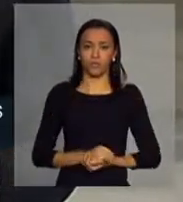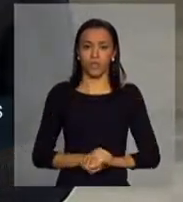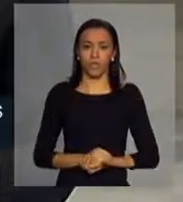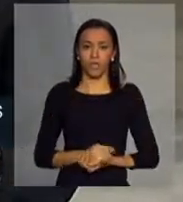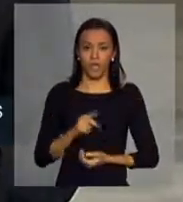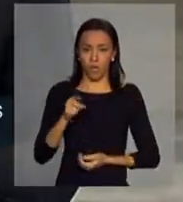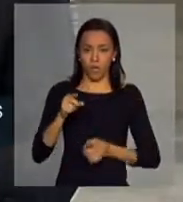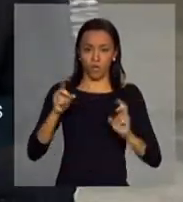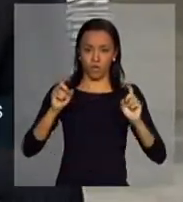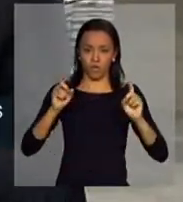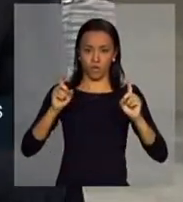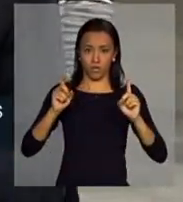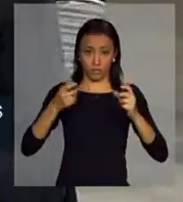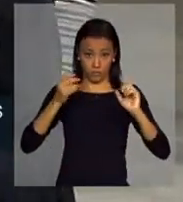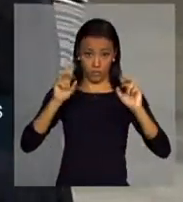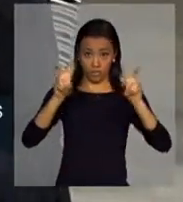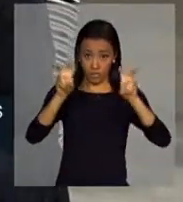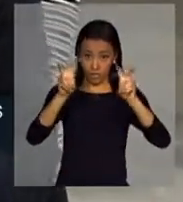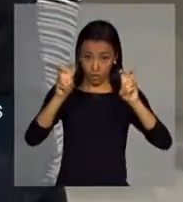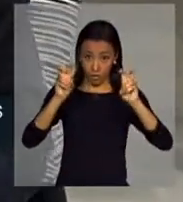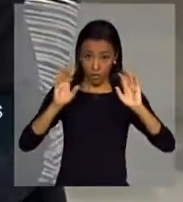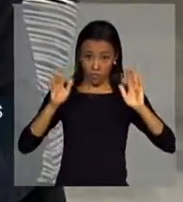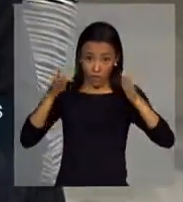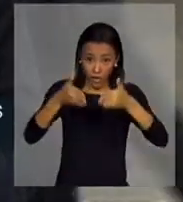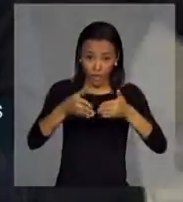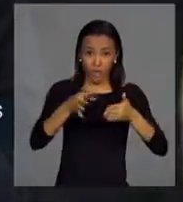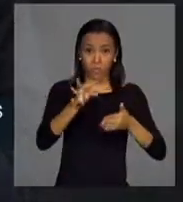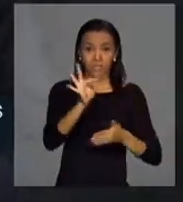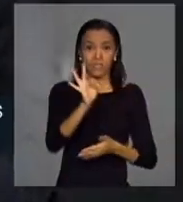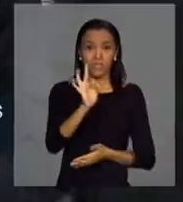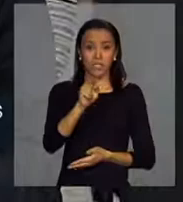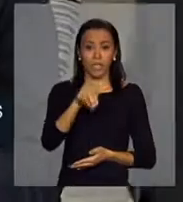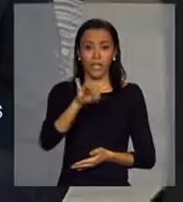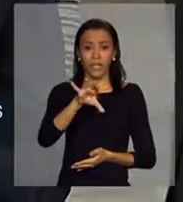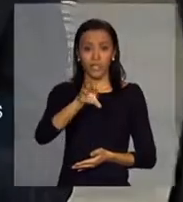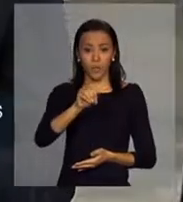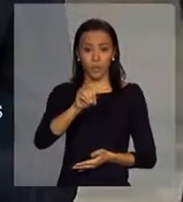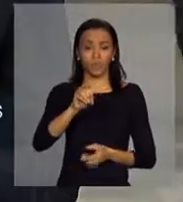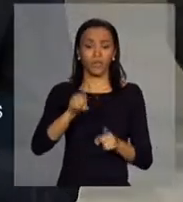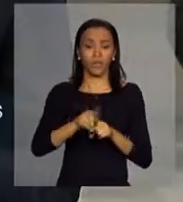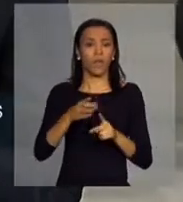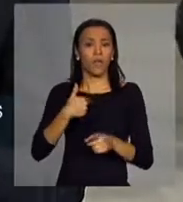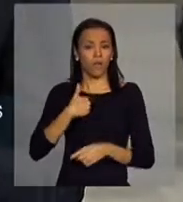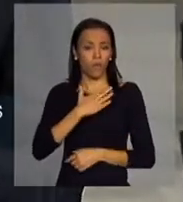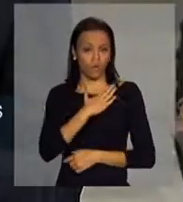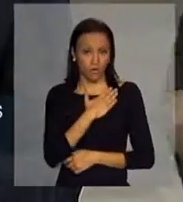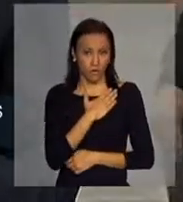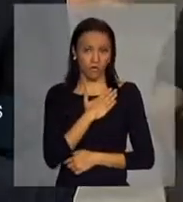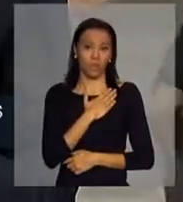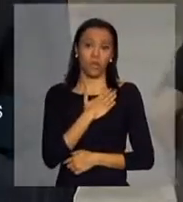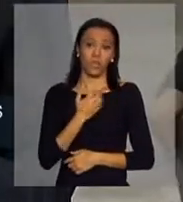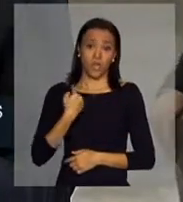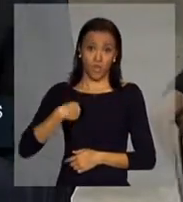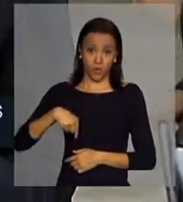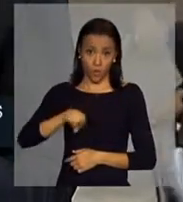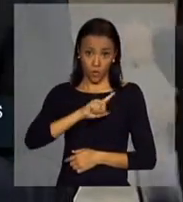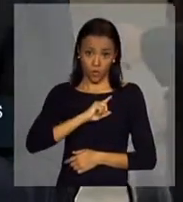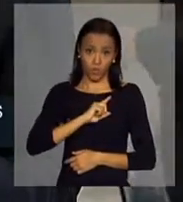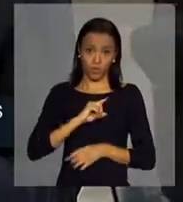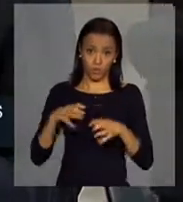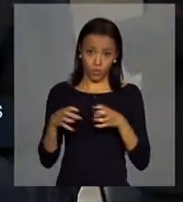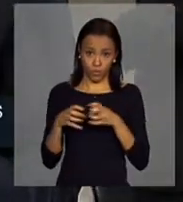essas questões mais técnicas e pontuais, eu gostaria de que a nossa assessoria que está tratando